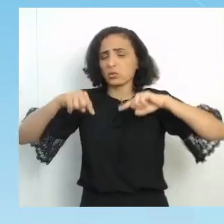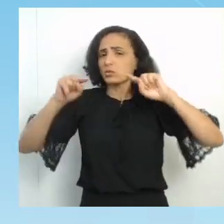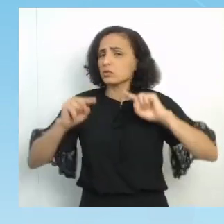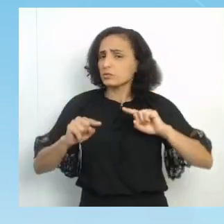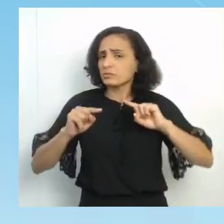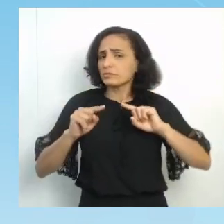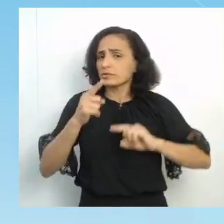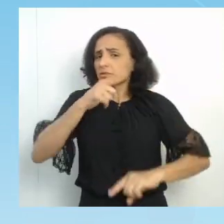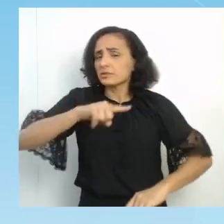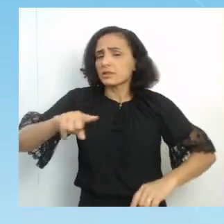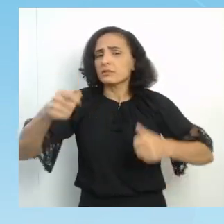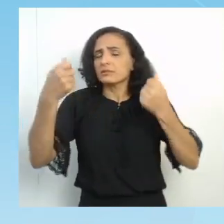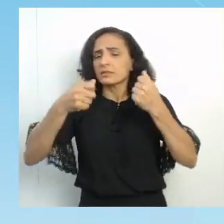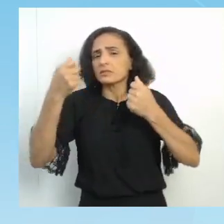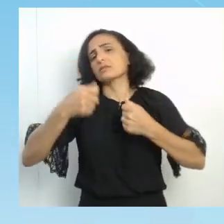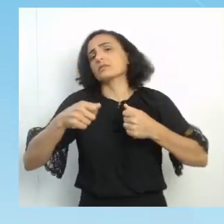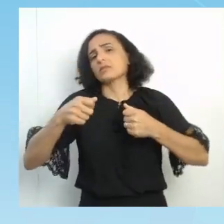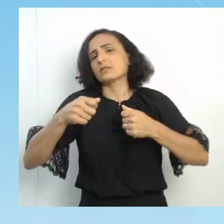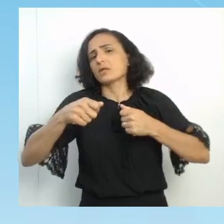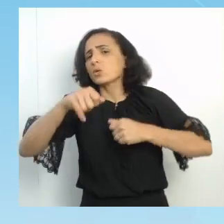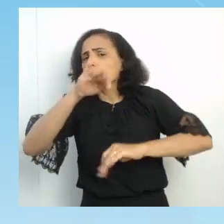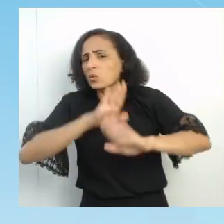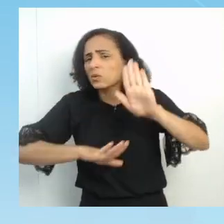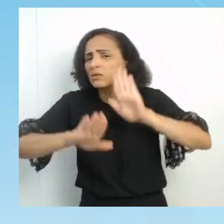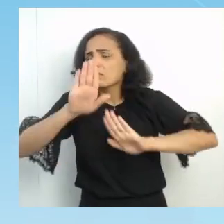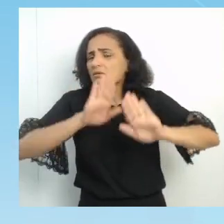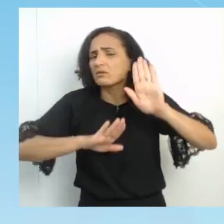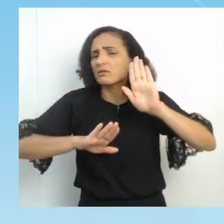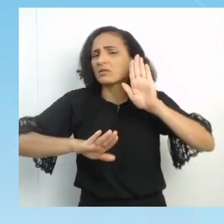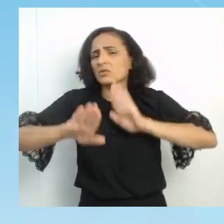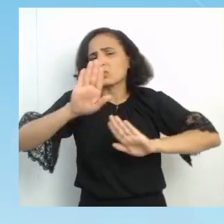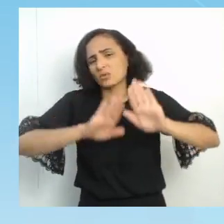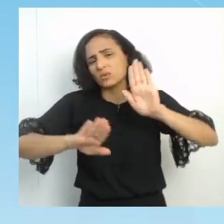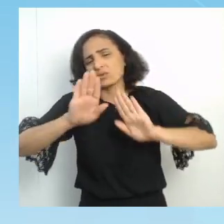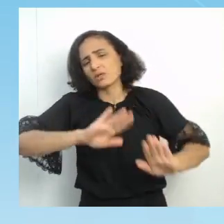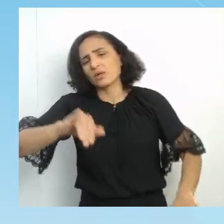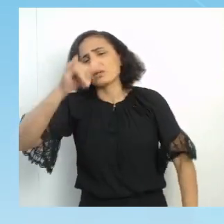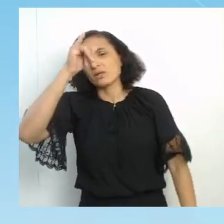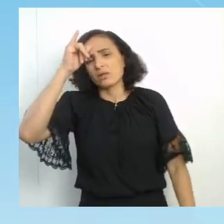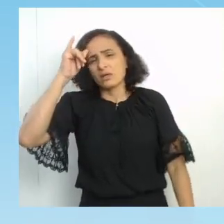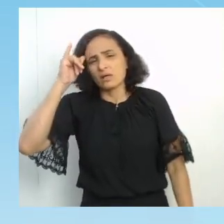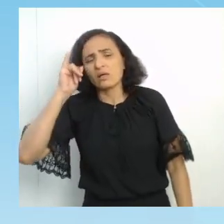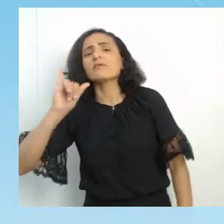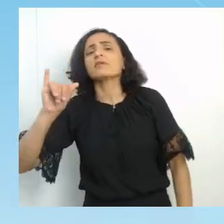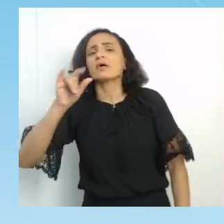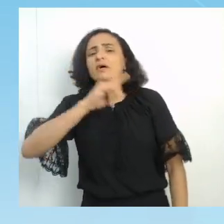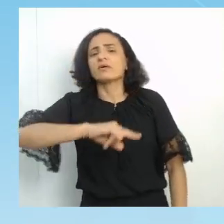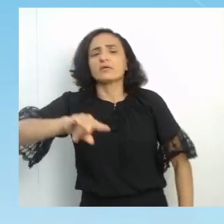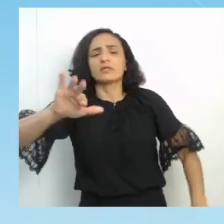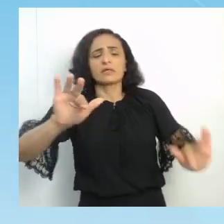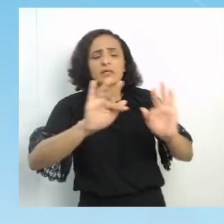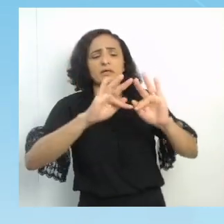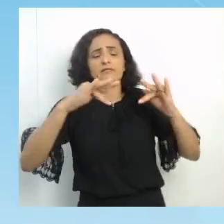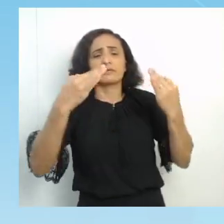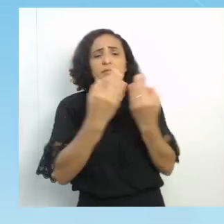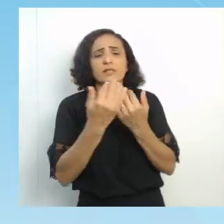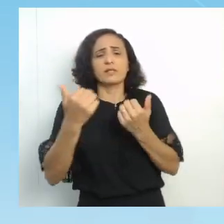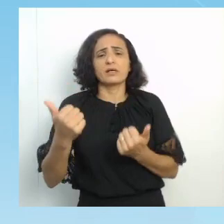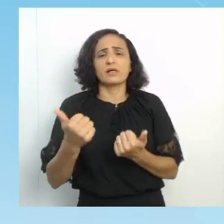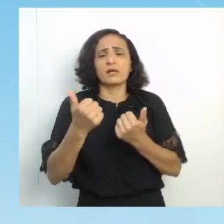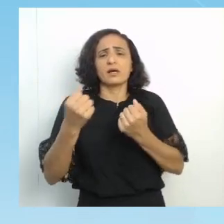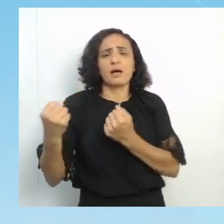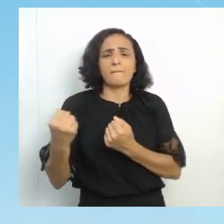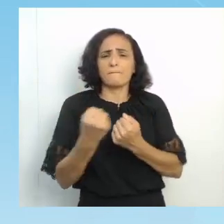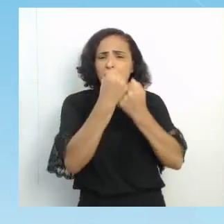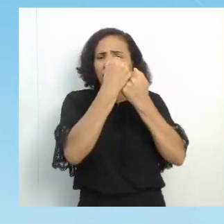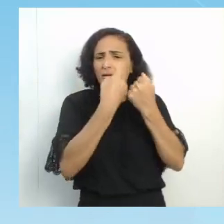ter cuidado, é preciso ter atenção, é preciso ter o apoio da família, dos amigos